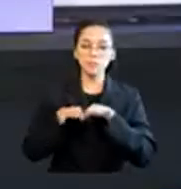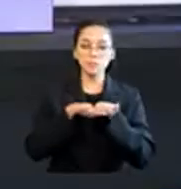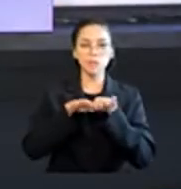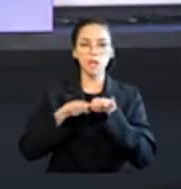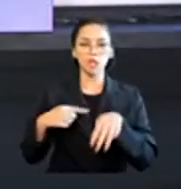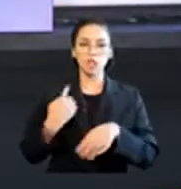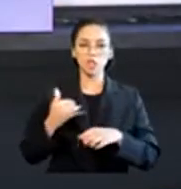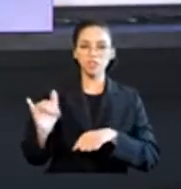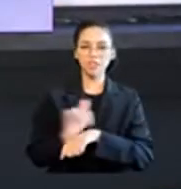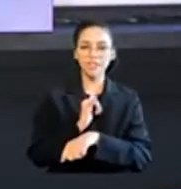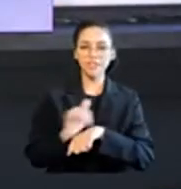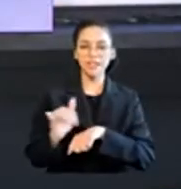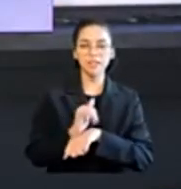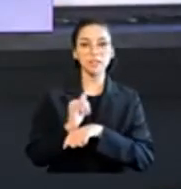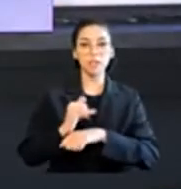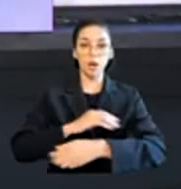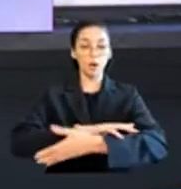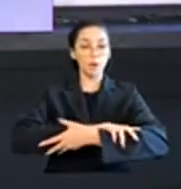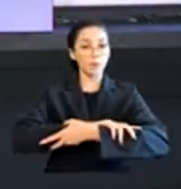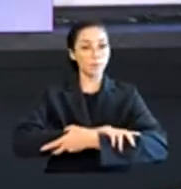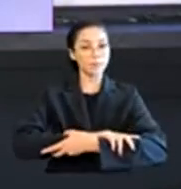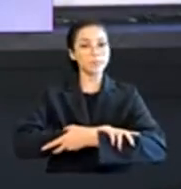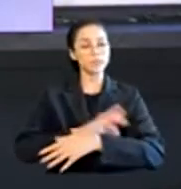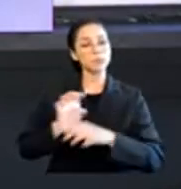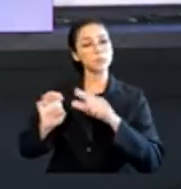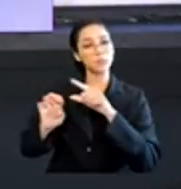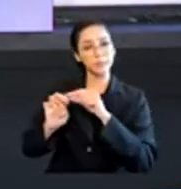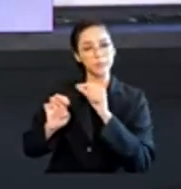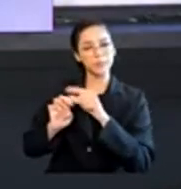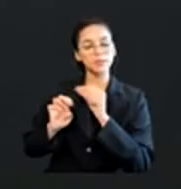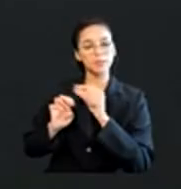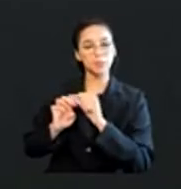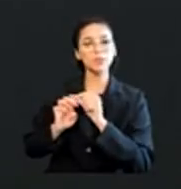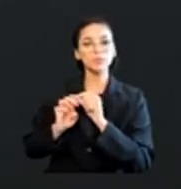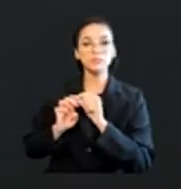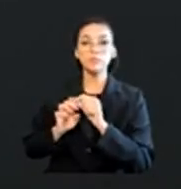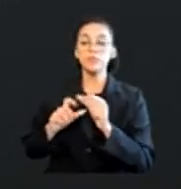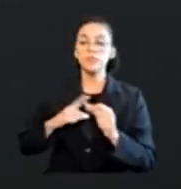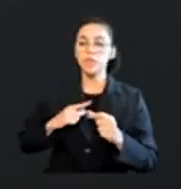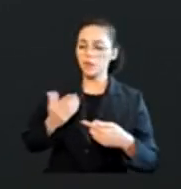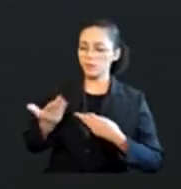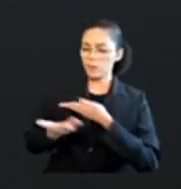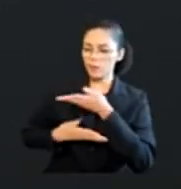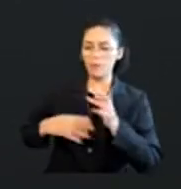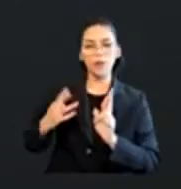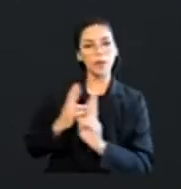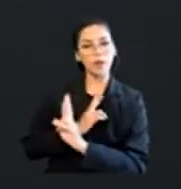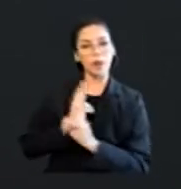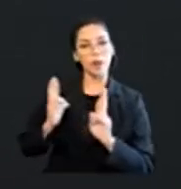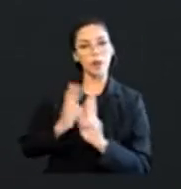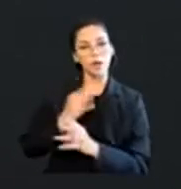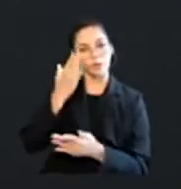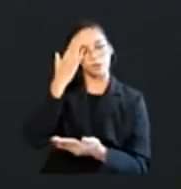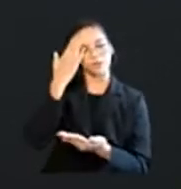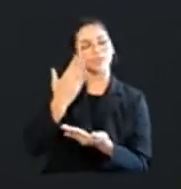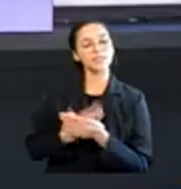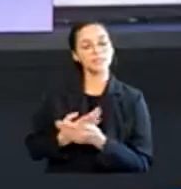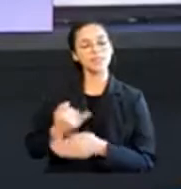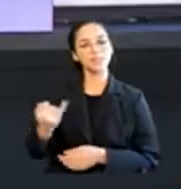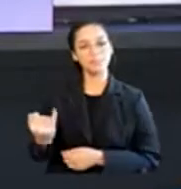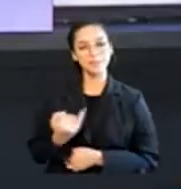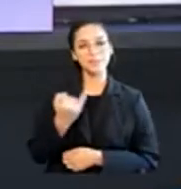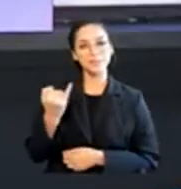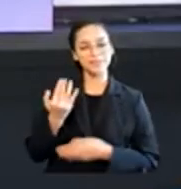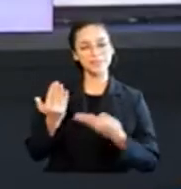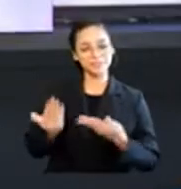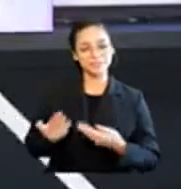um parceiro dos empreendedores, proporcionando uma relação de confiança que é, lógico, fundamental nesse caso. No que